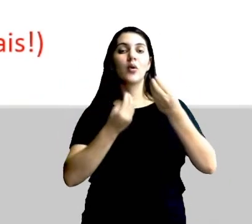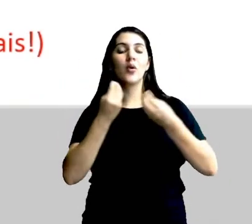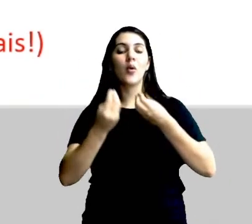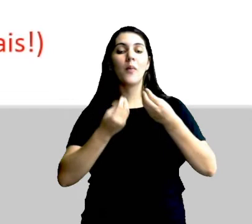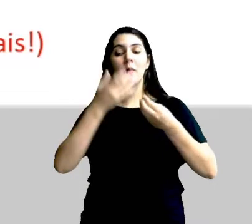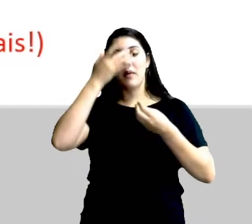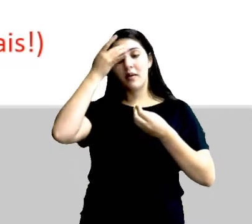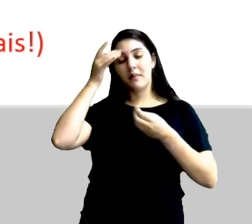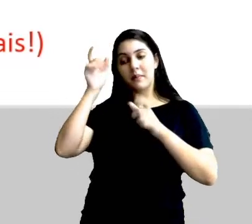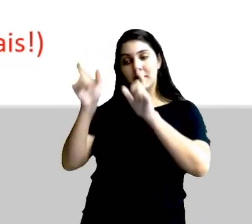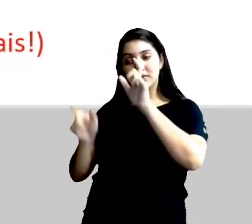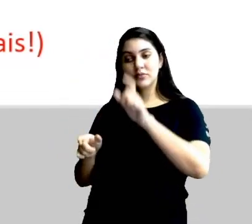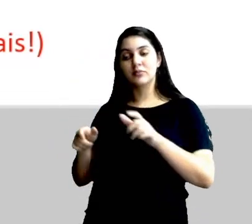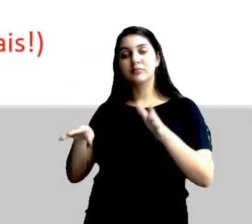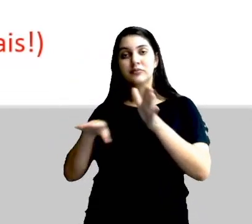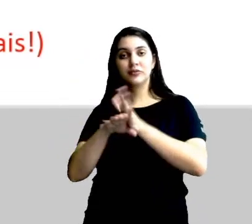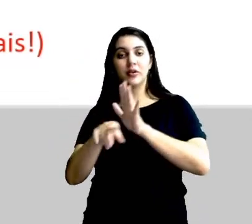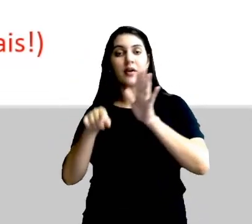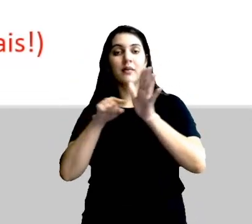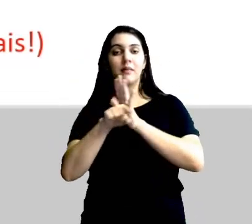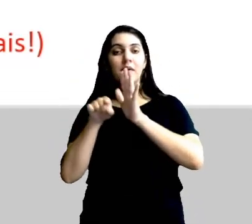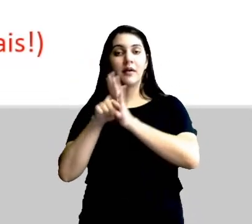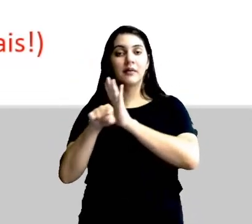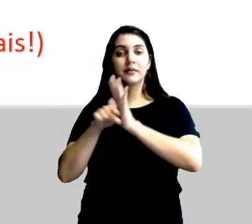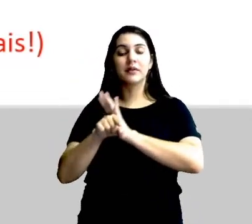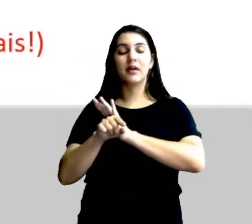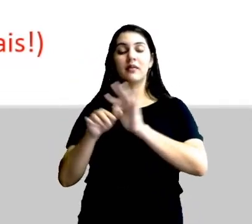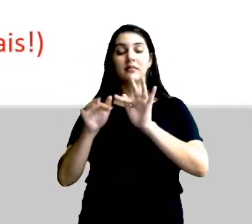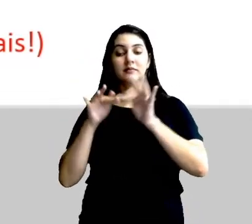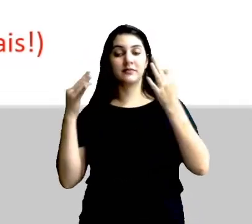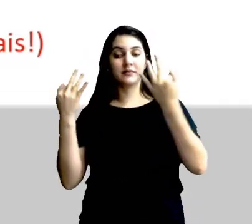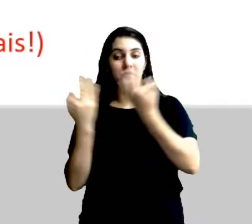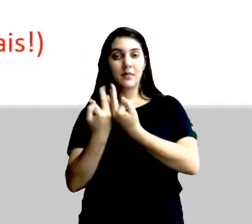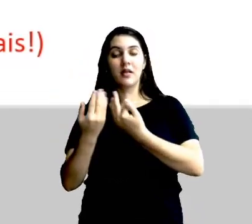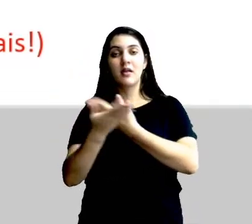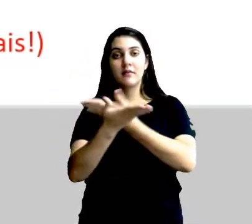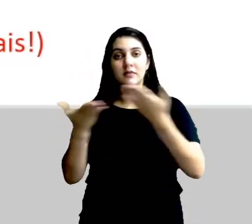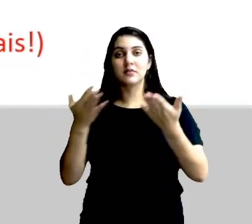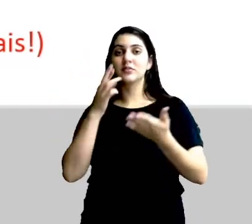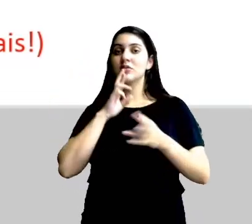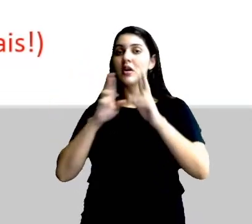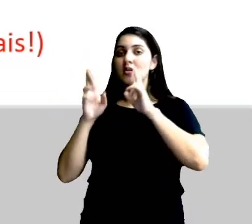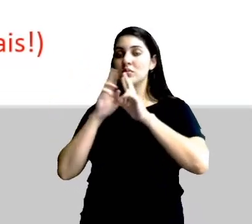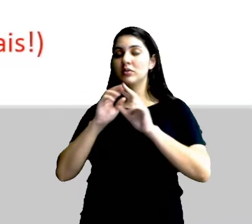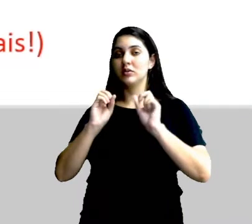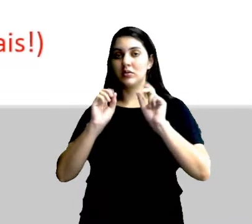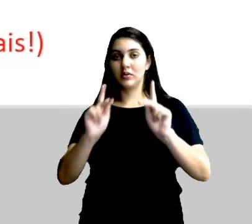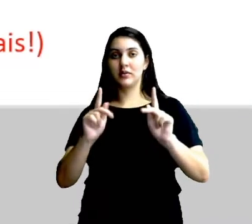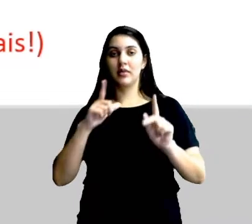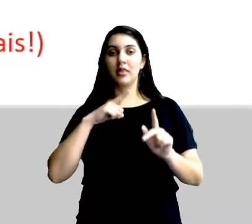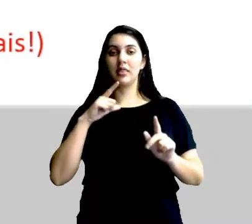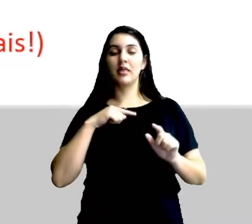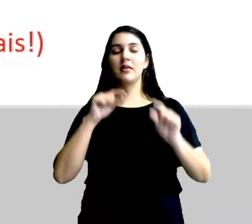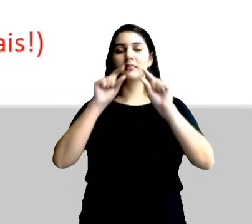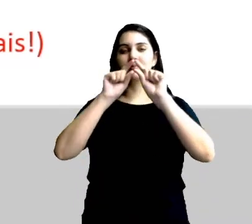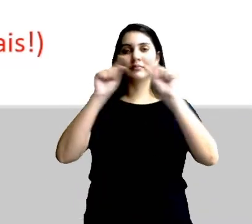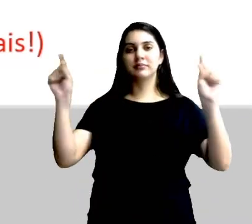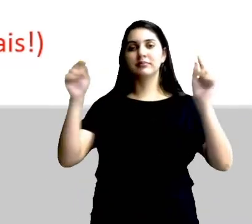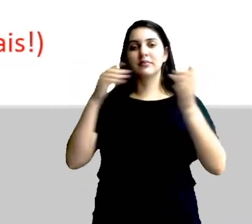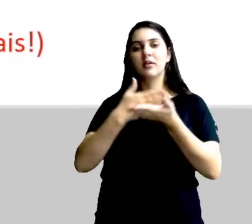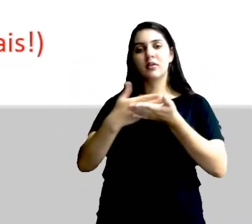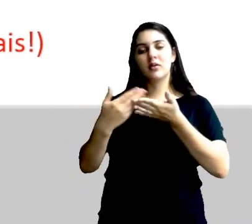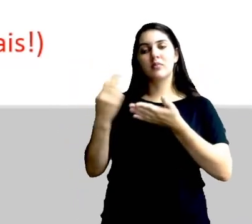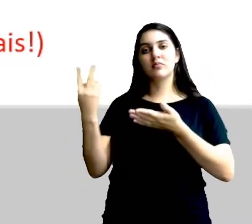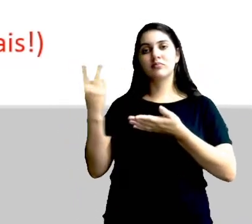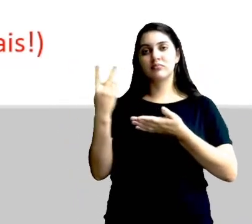como alguém pode chegar e perguntar sobre os membros da família e você responder, tá? Eu tenho aí iniciando